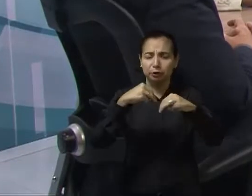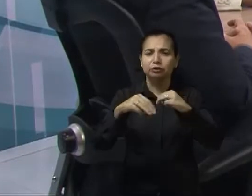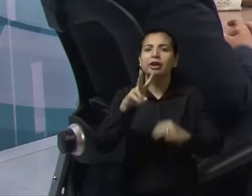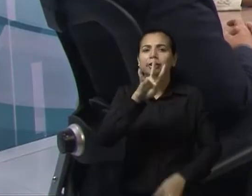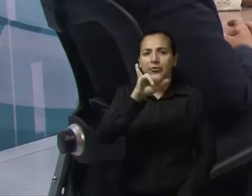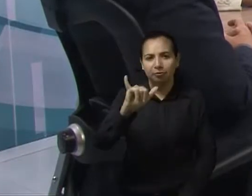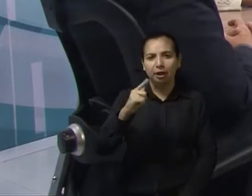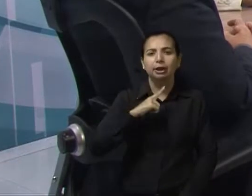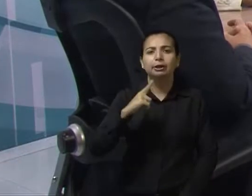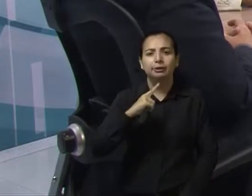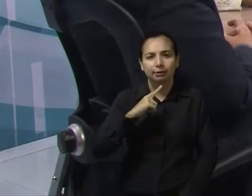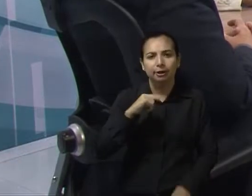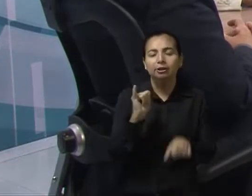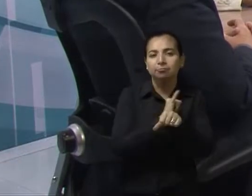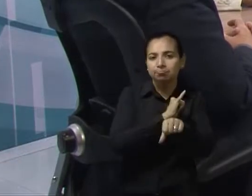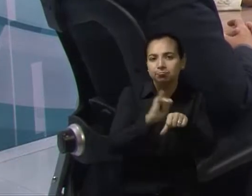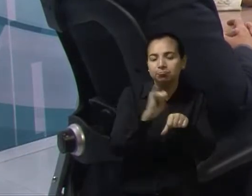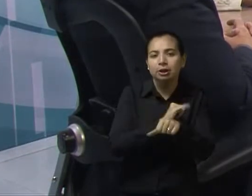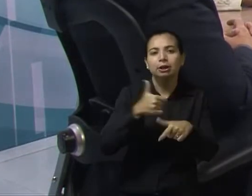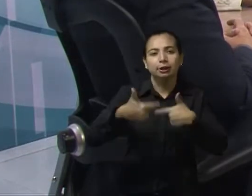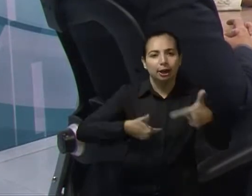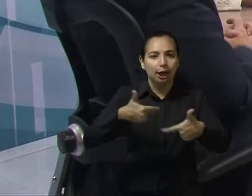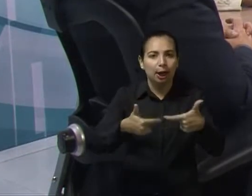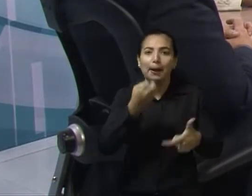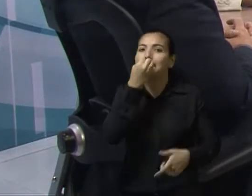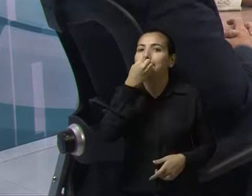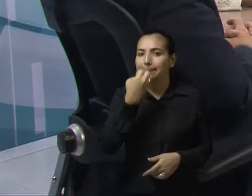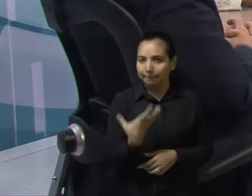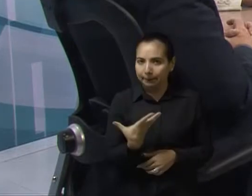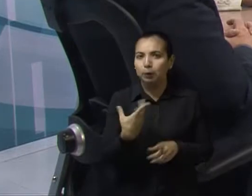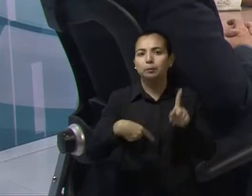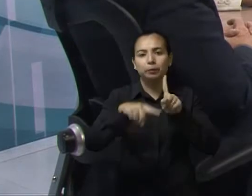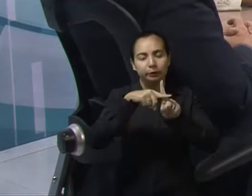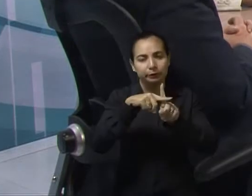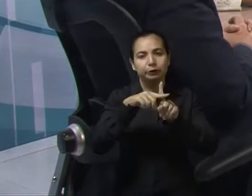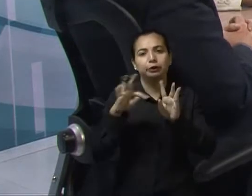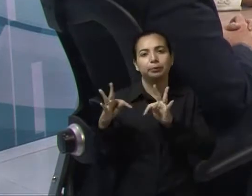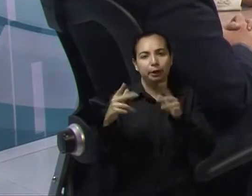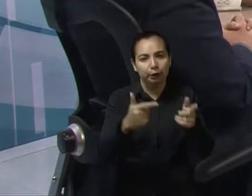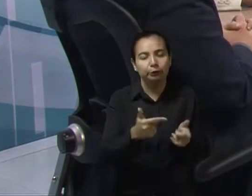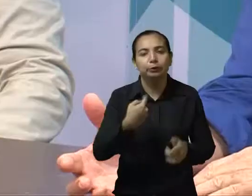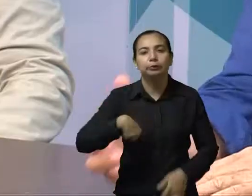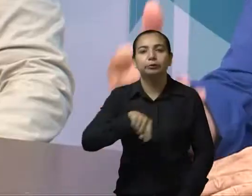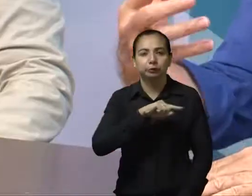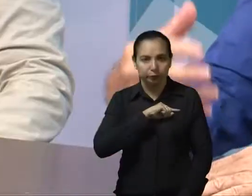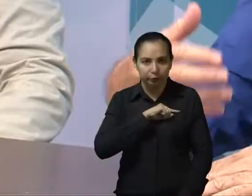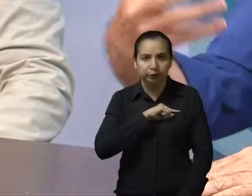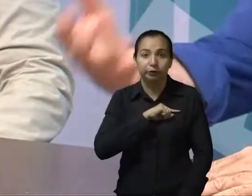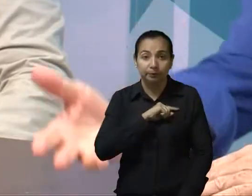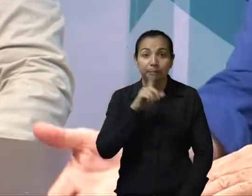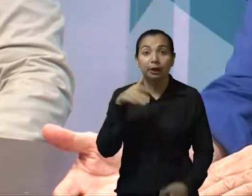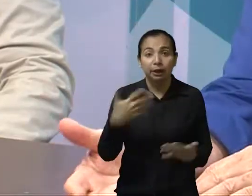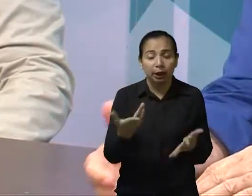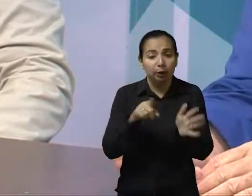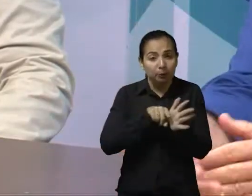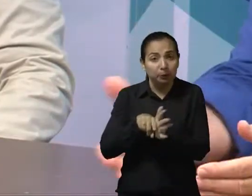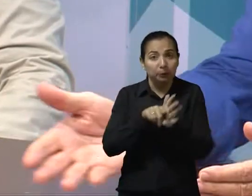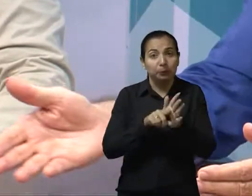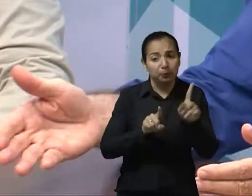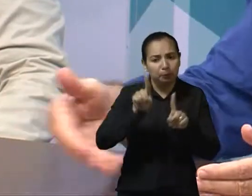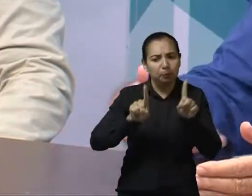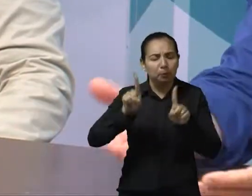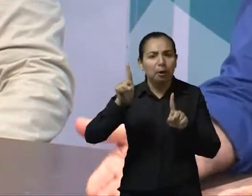situações muito positivas para nós outros. O dado mais aparente é o dado de que esse ministério